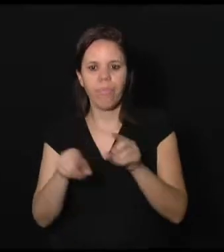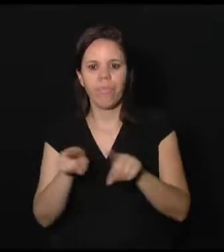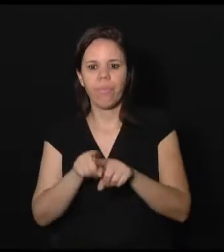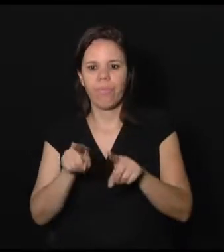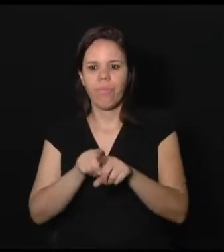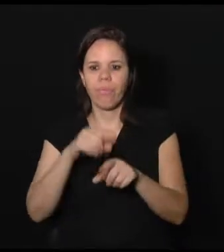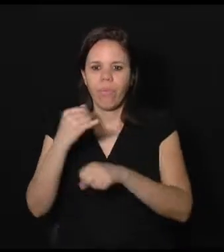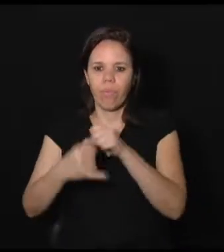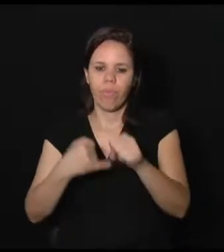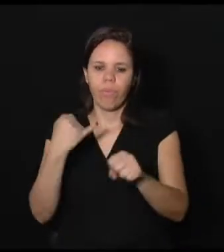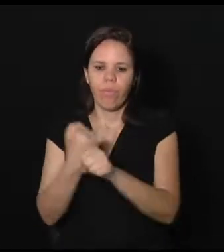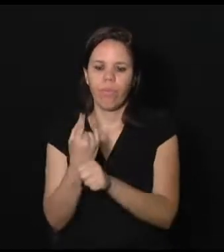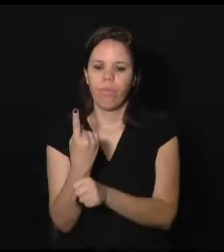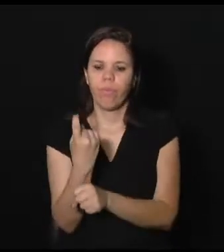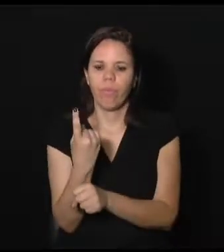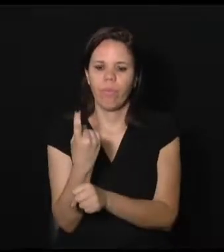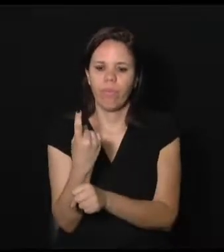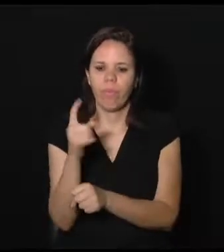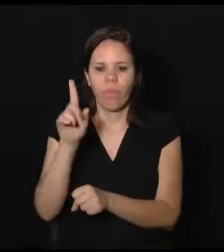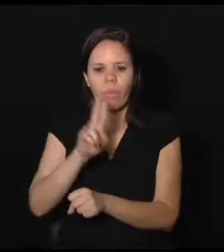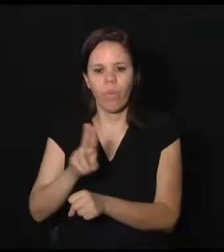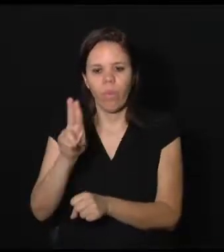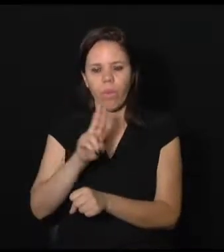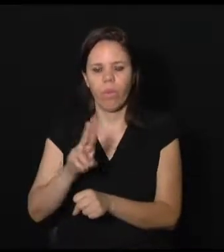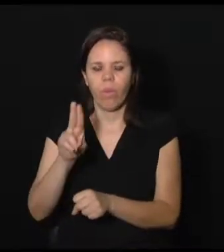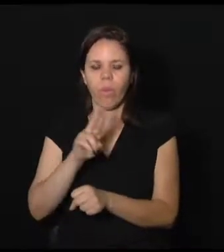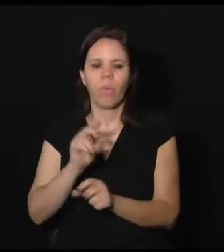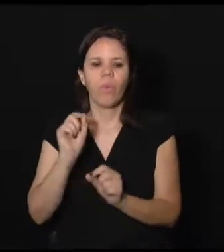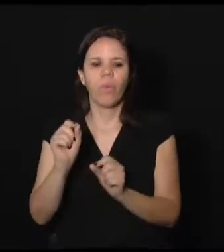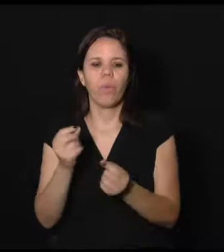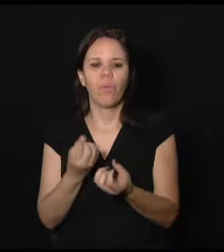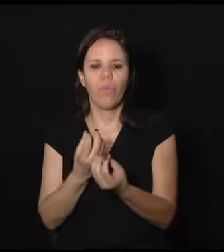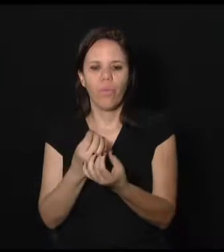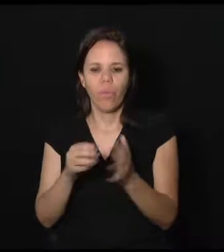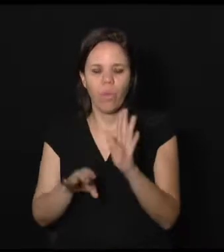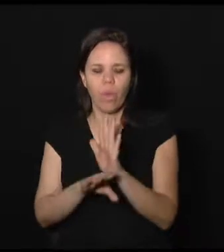Único, né, que é uma ferramenta que busca